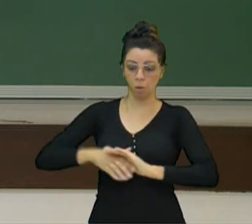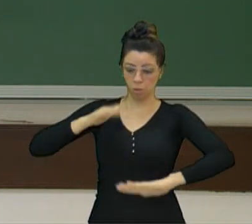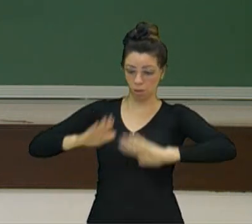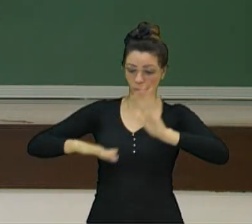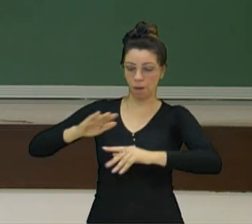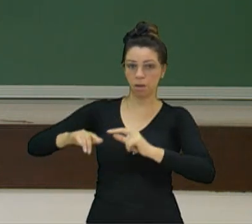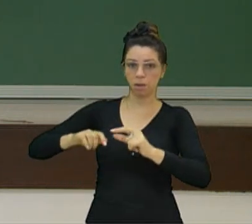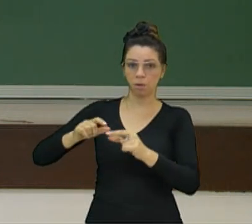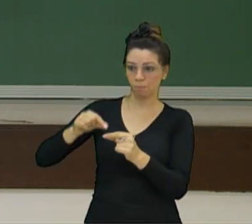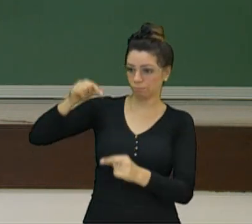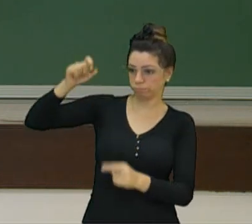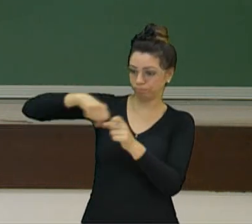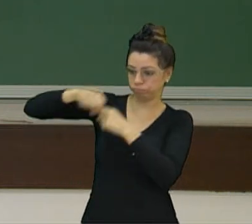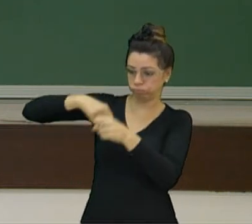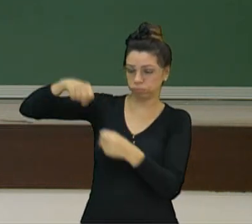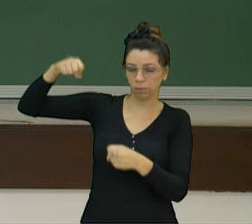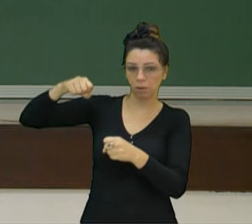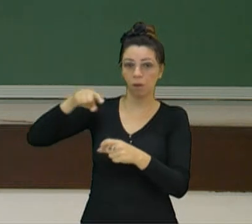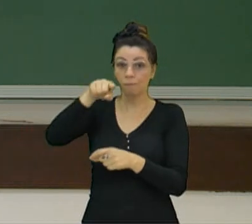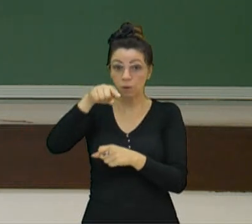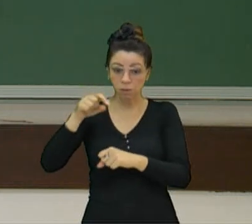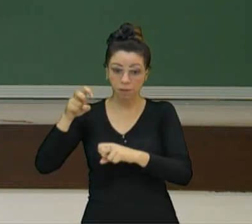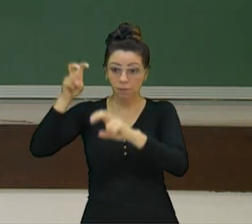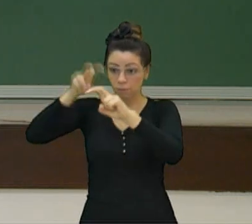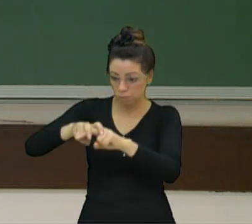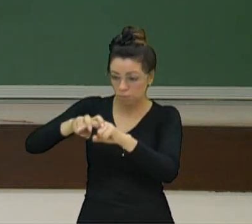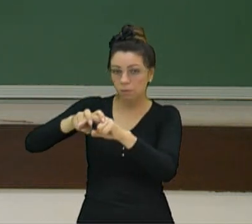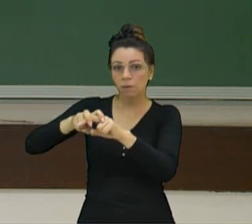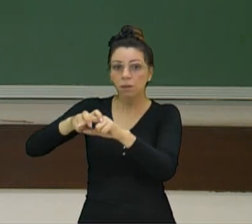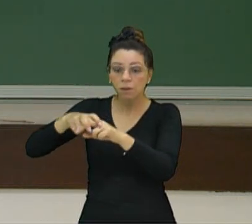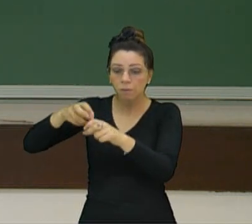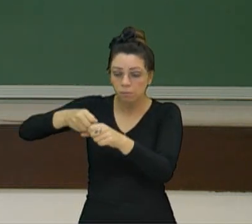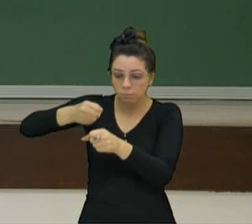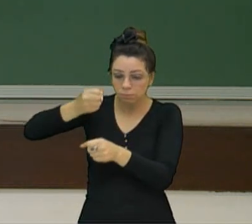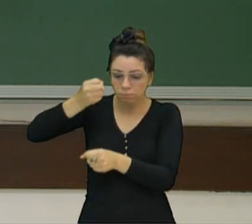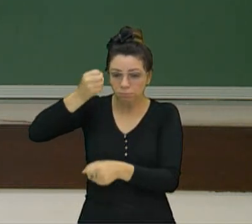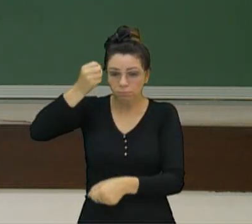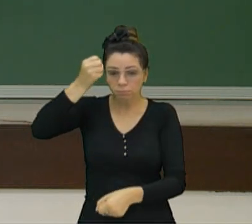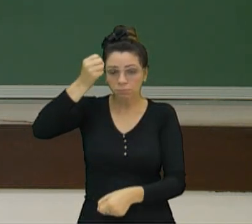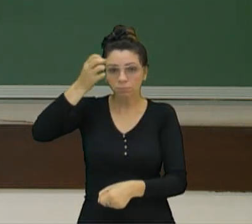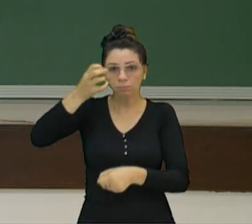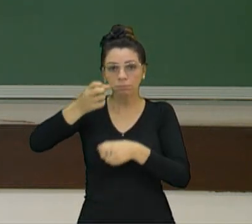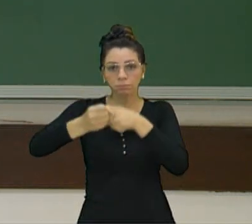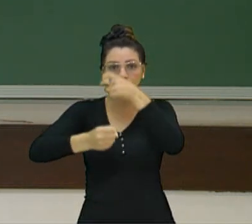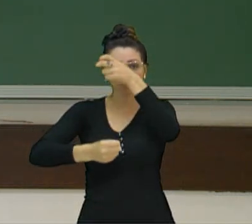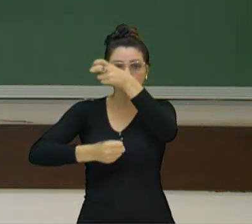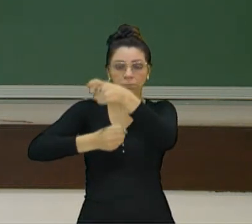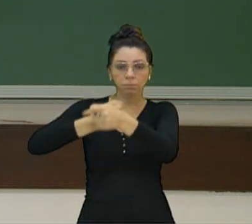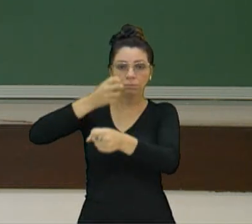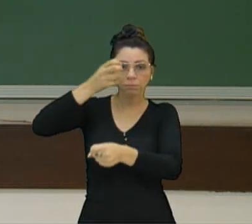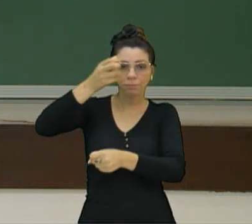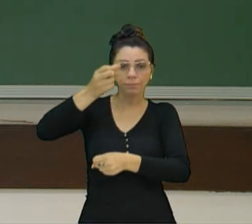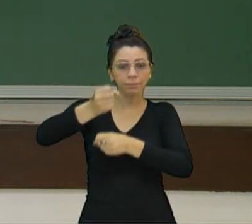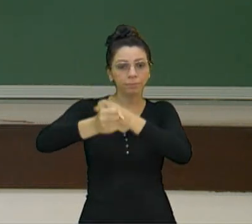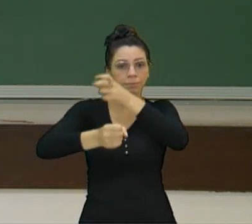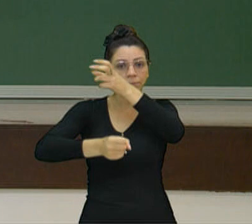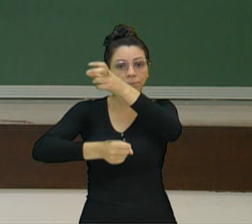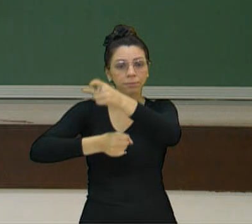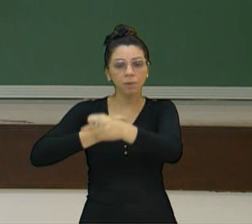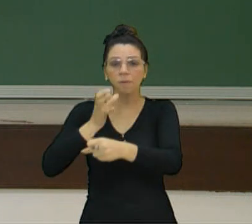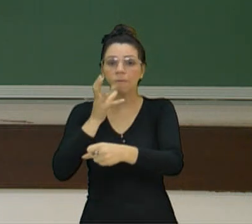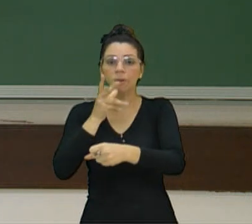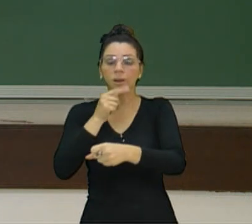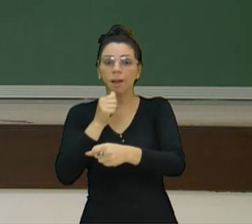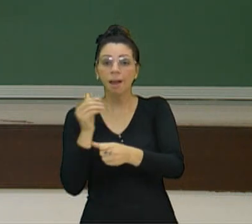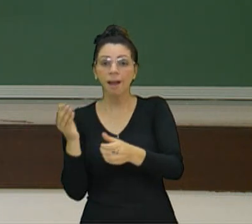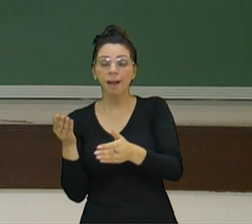corda, você vai sentar e eu vou soltando aos poucos essa corda, até que você chegue